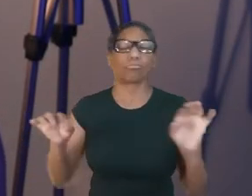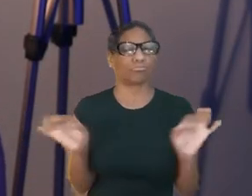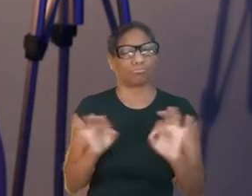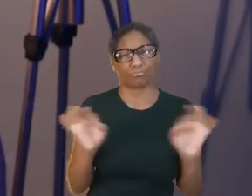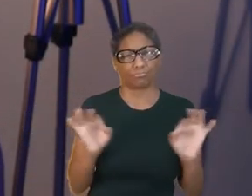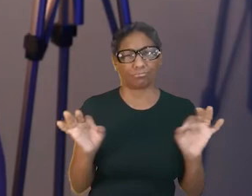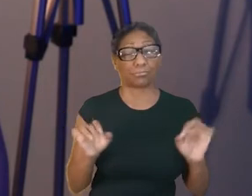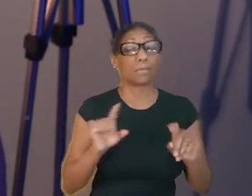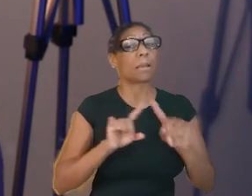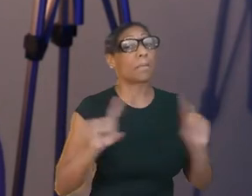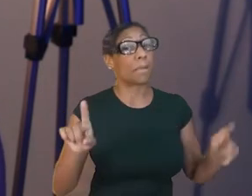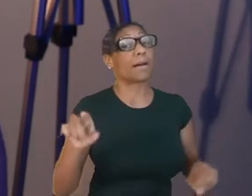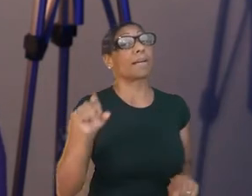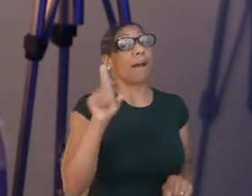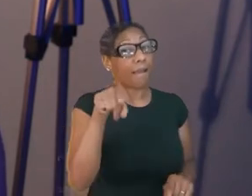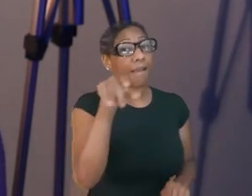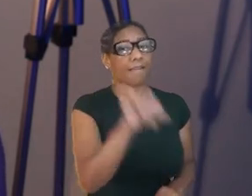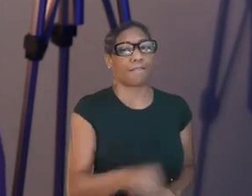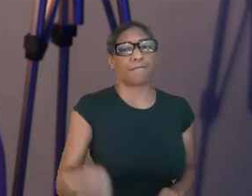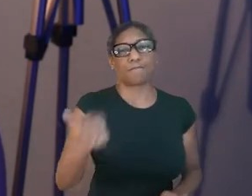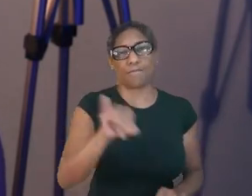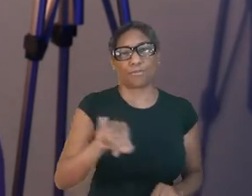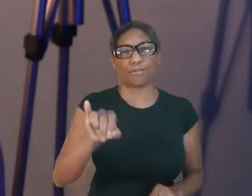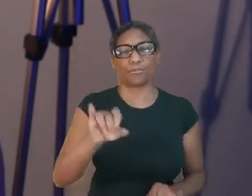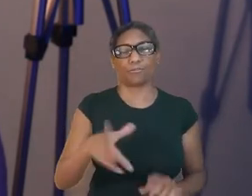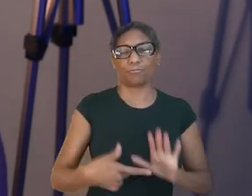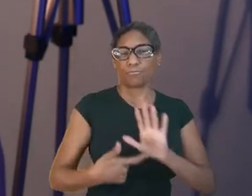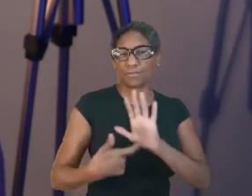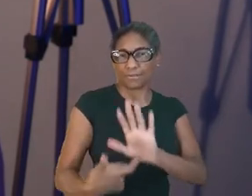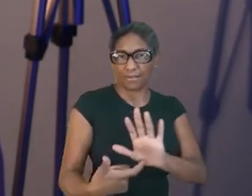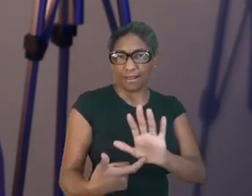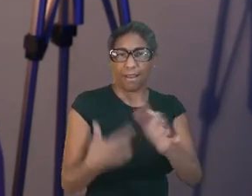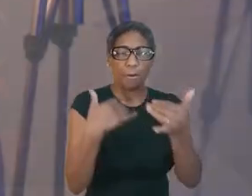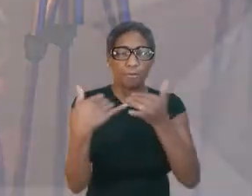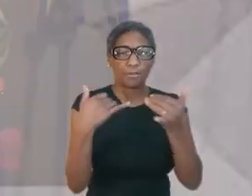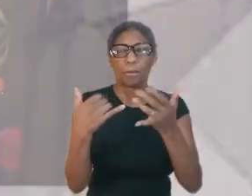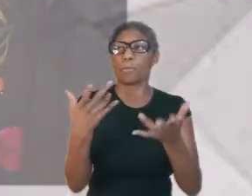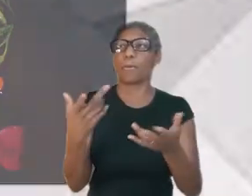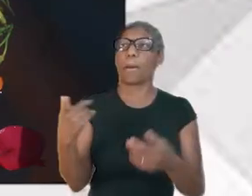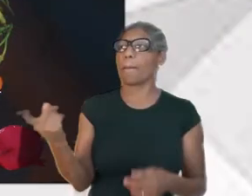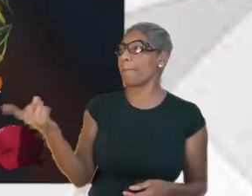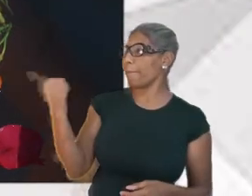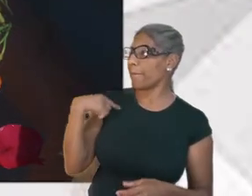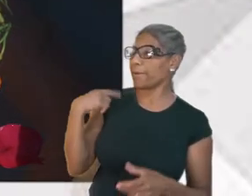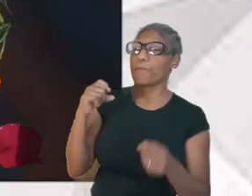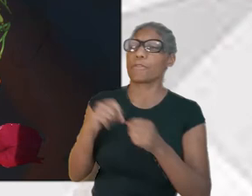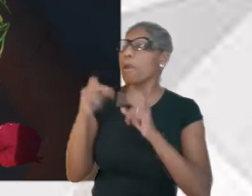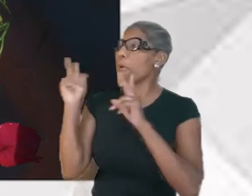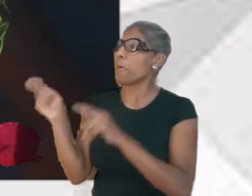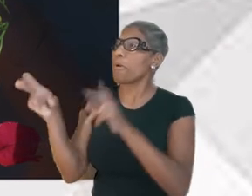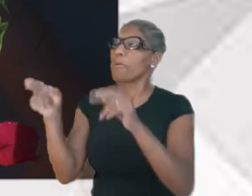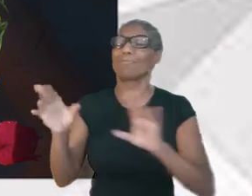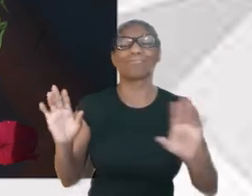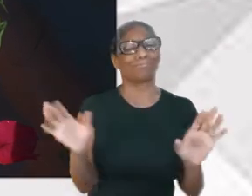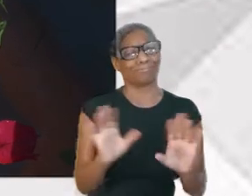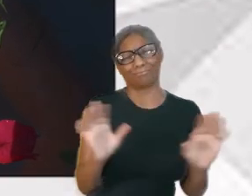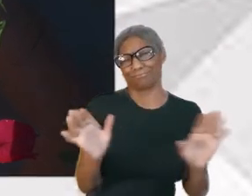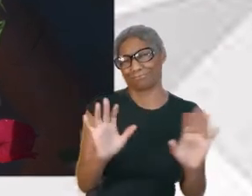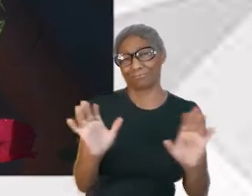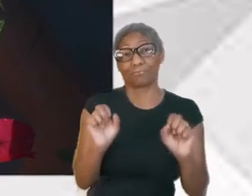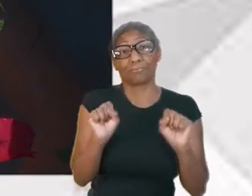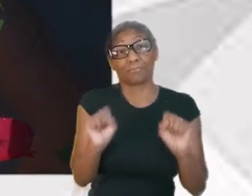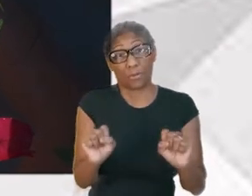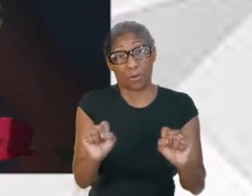Porém, é importante destacar que o fato de não estar a serviço de uma demanda comercial não significa que não